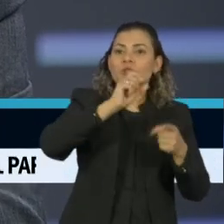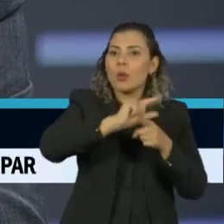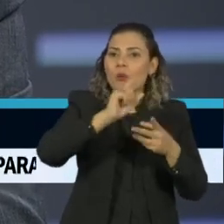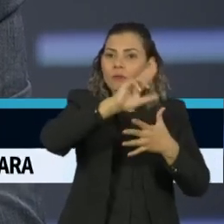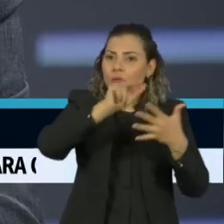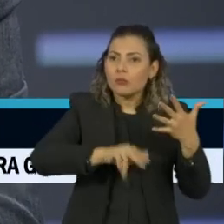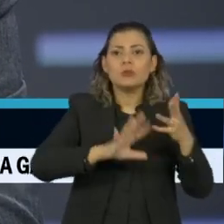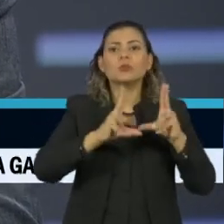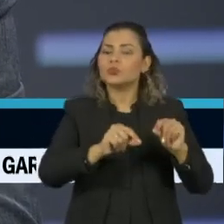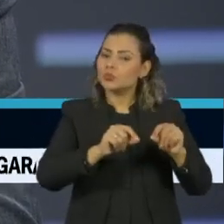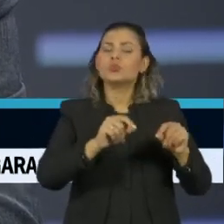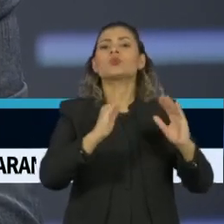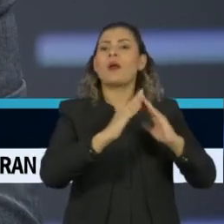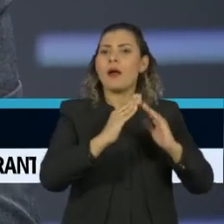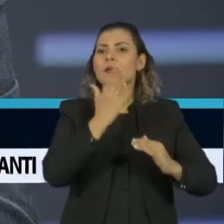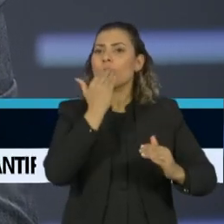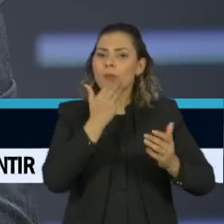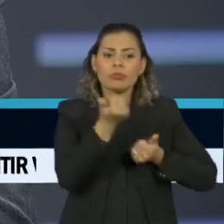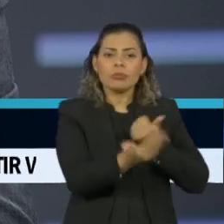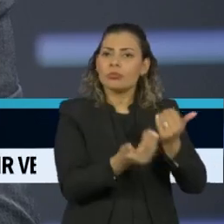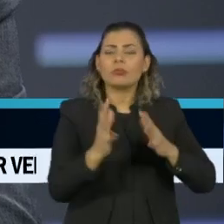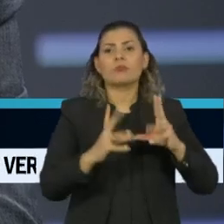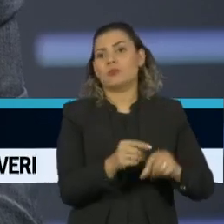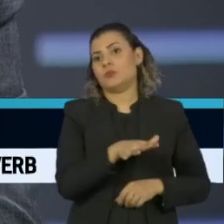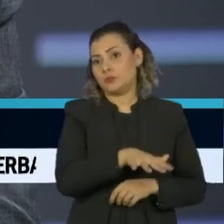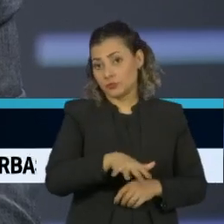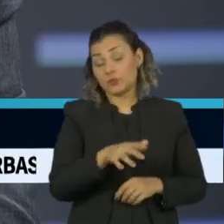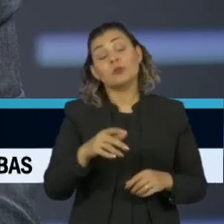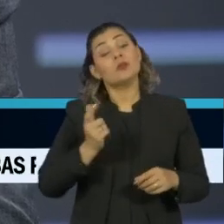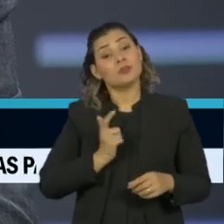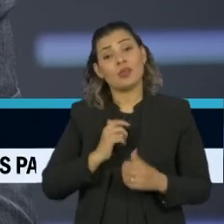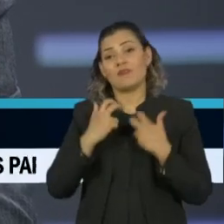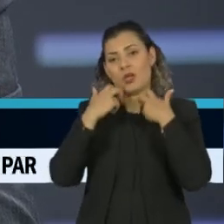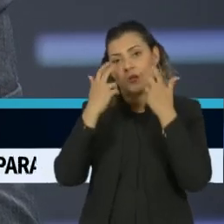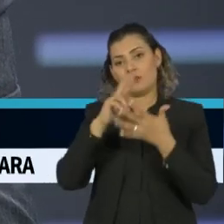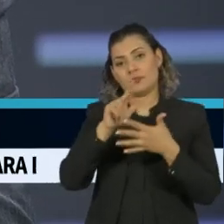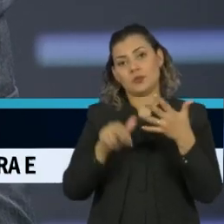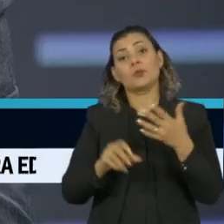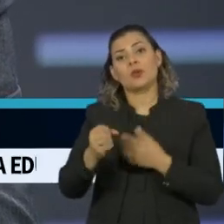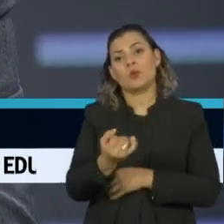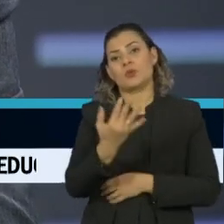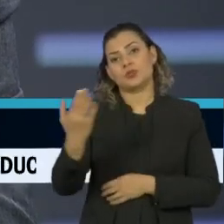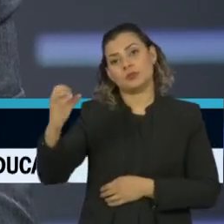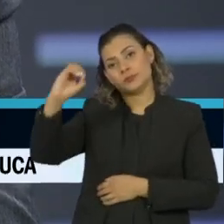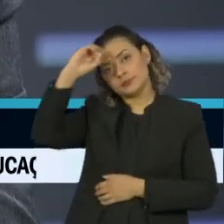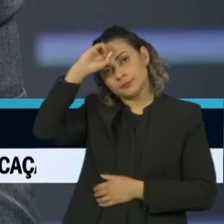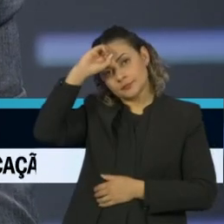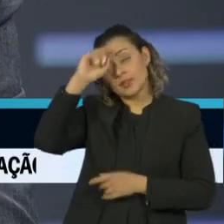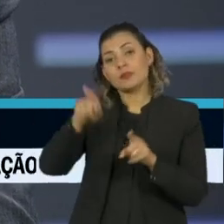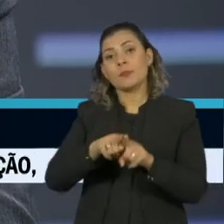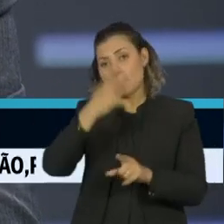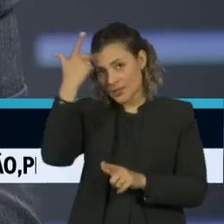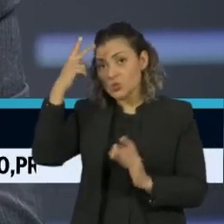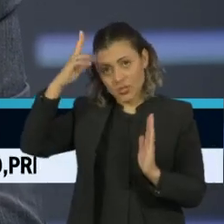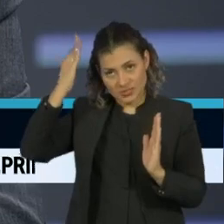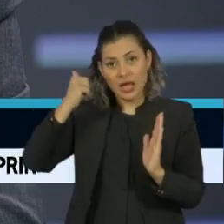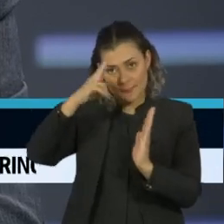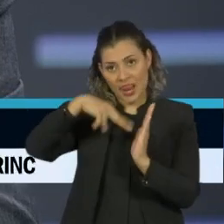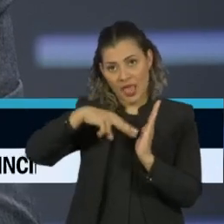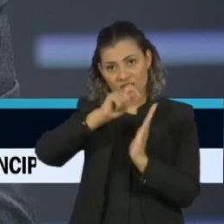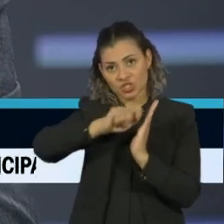central porque nós temos uma uma das vergonhas nacionais temos muitas é o número de analfabetos e de analfabetos funcionais